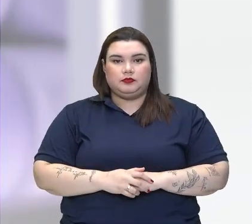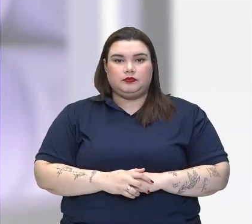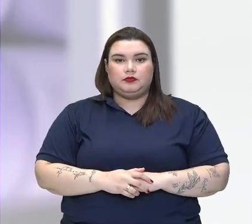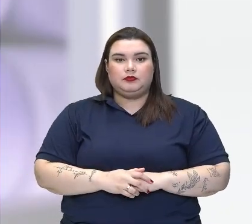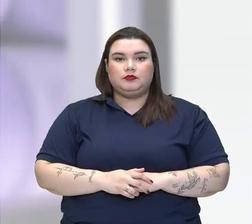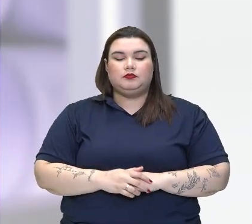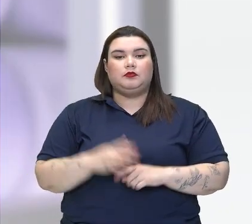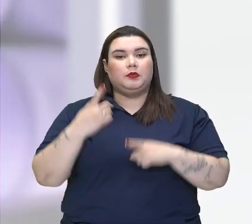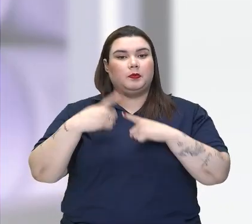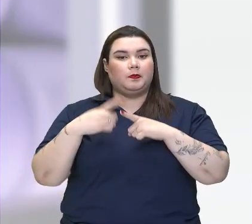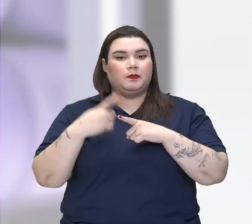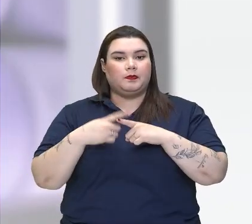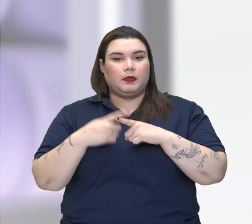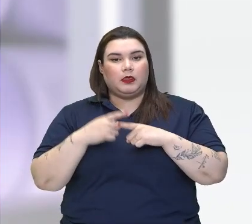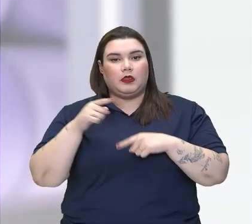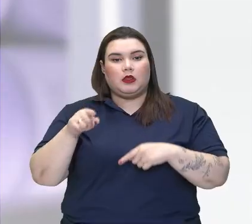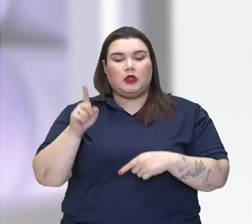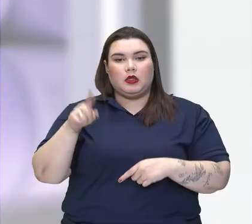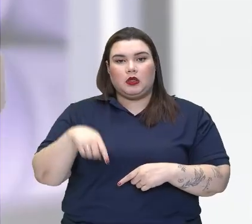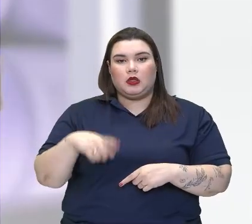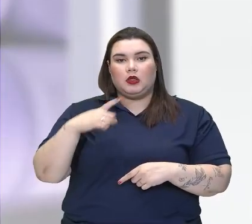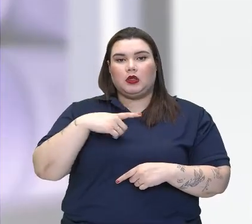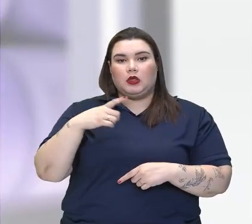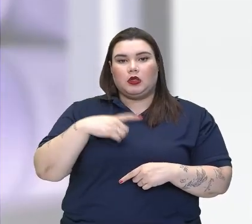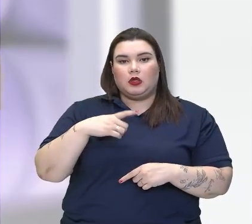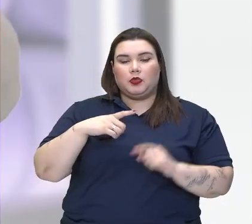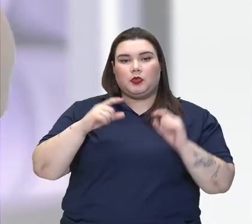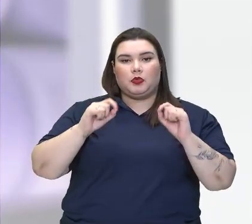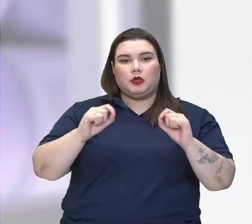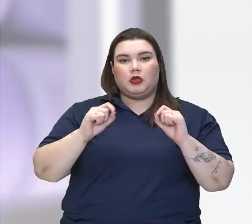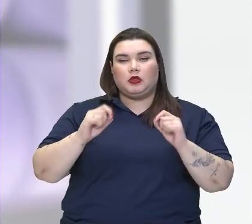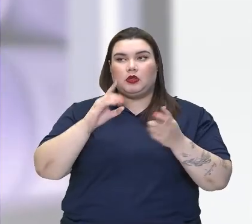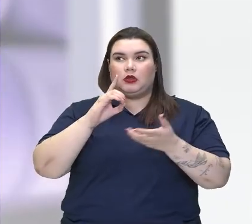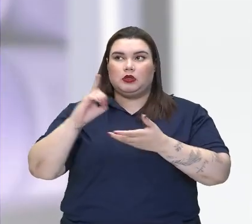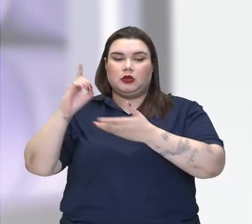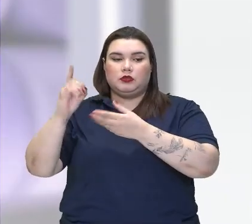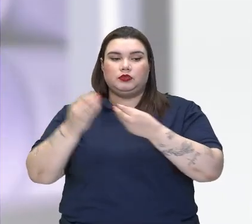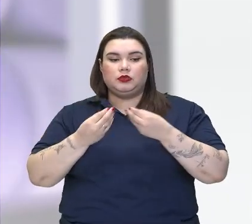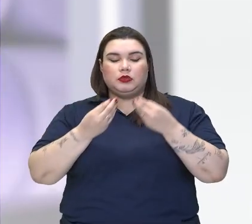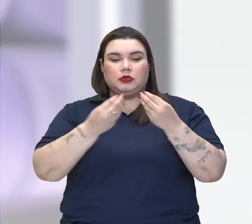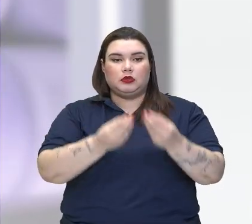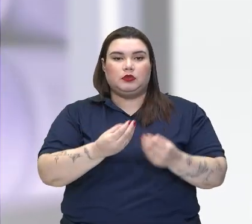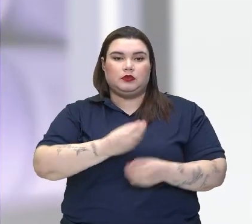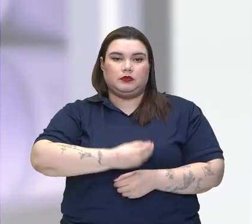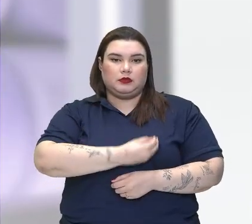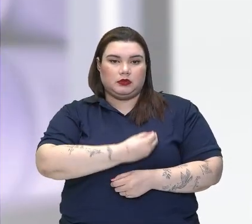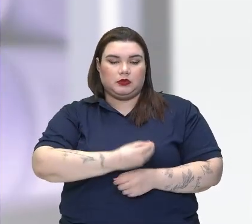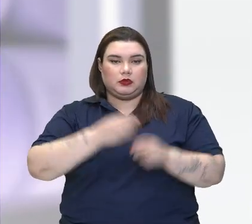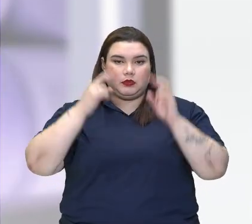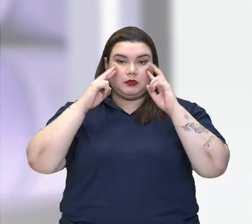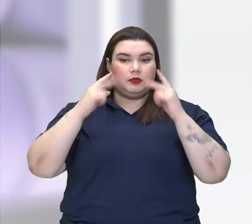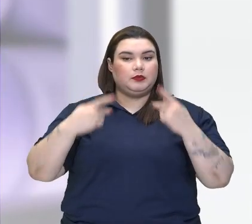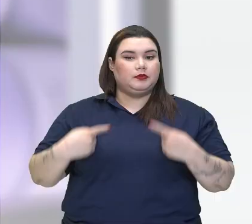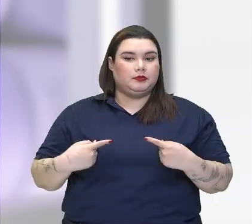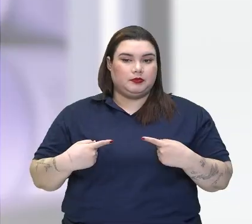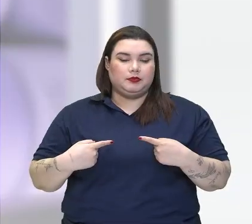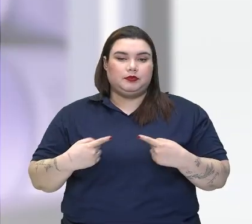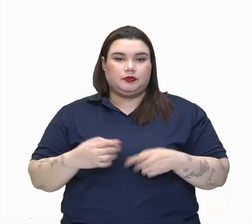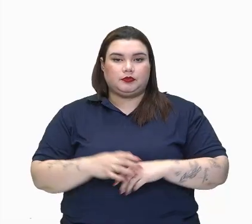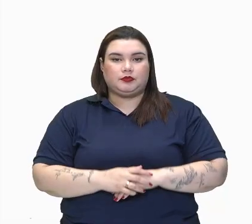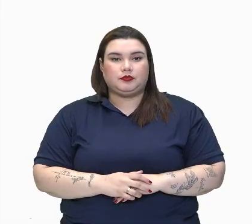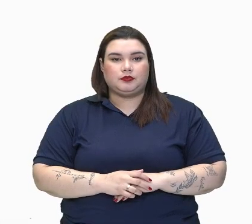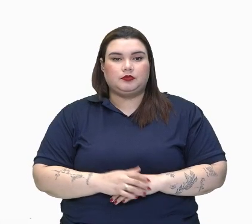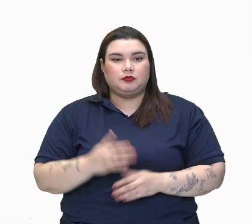protegida, porque ela é dom desse Deus criador, ela é um presente desse Deus criador para a humanidade.